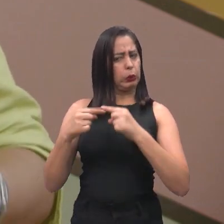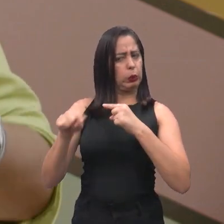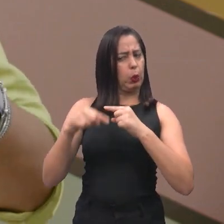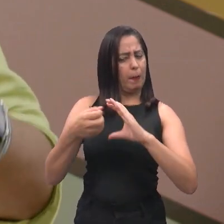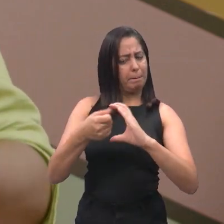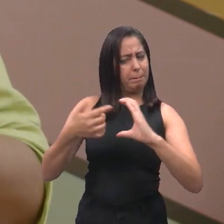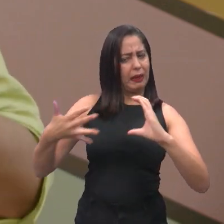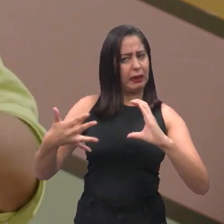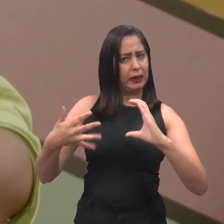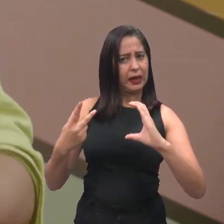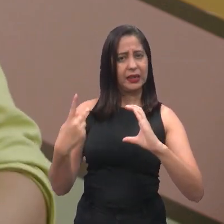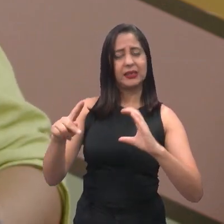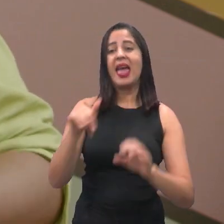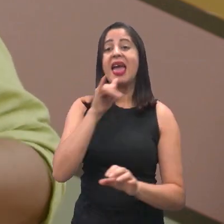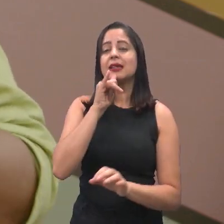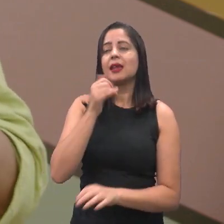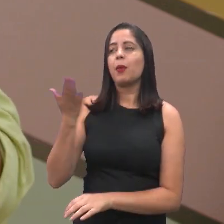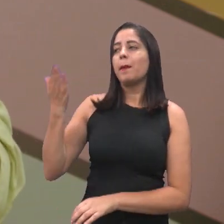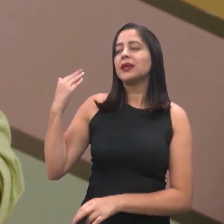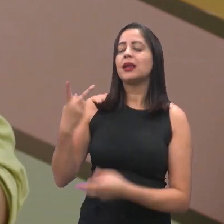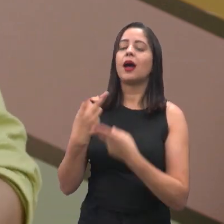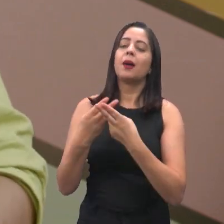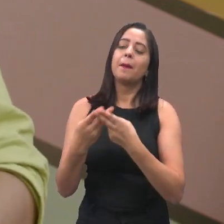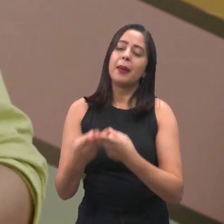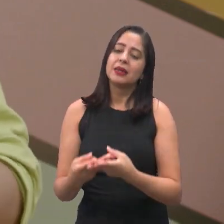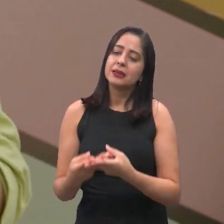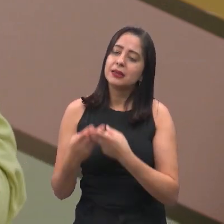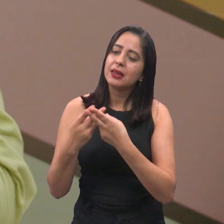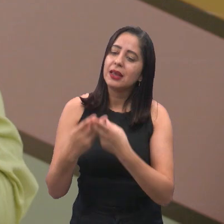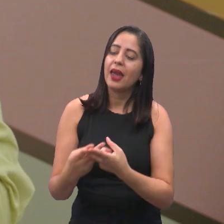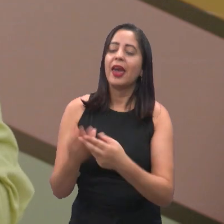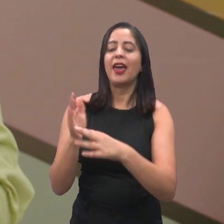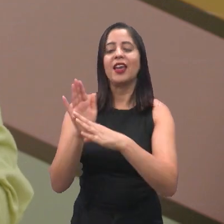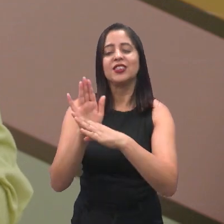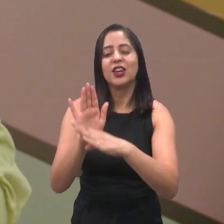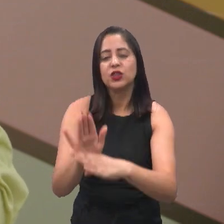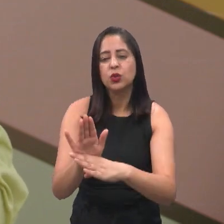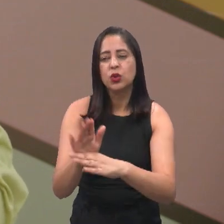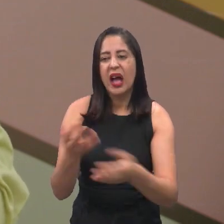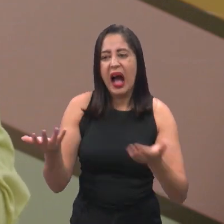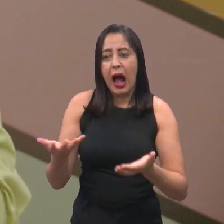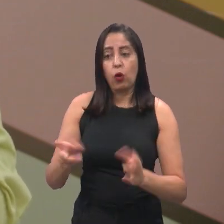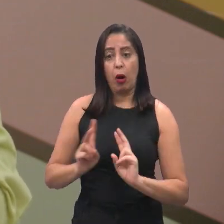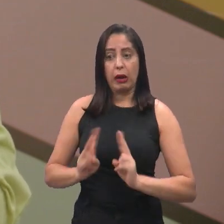ser uma pessoa muito paciente, muito colaborativa, e agora eu me vejo